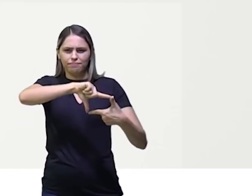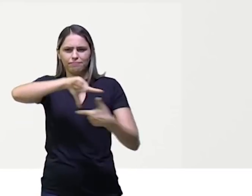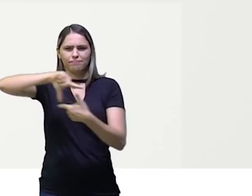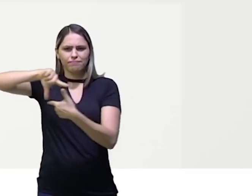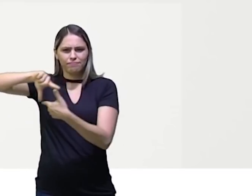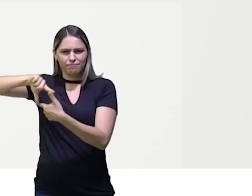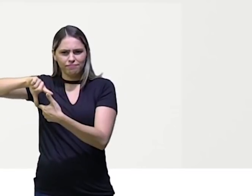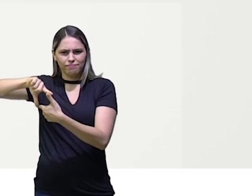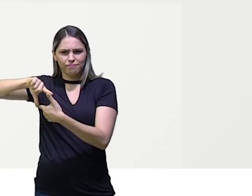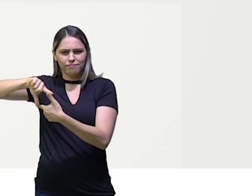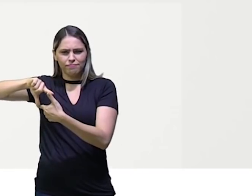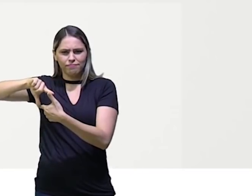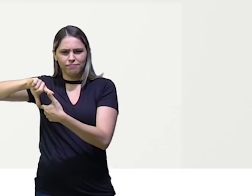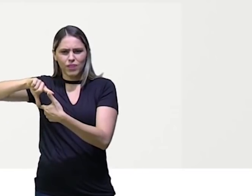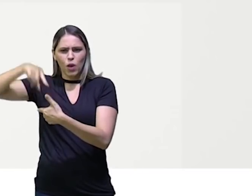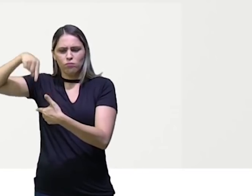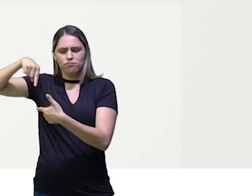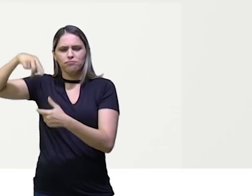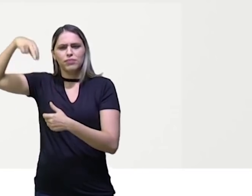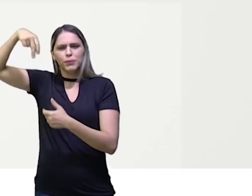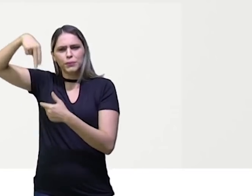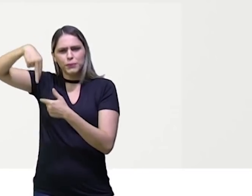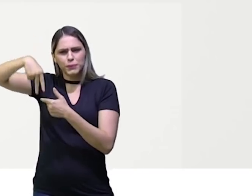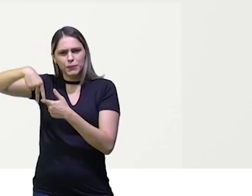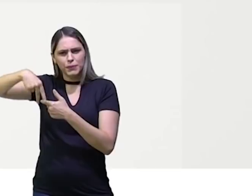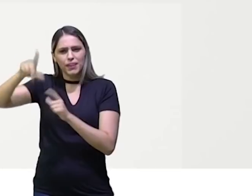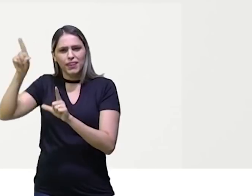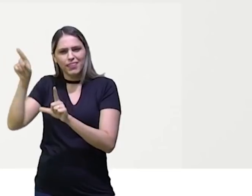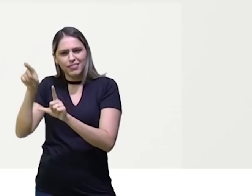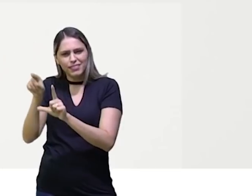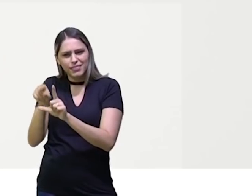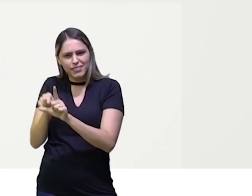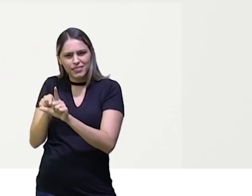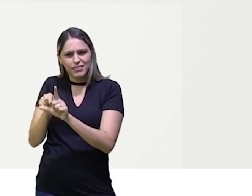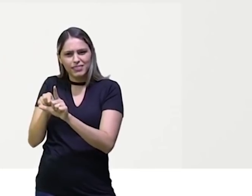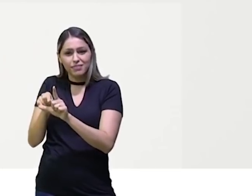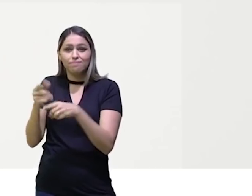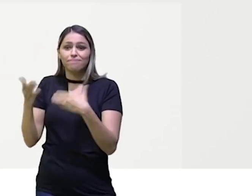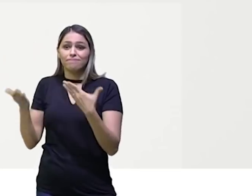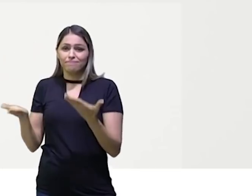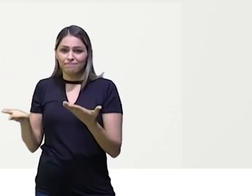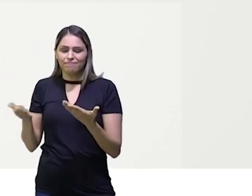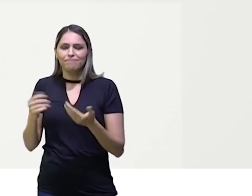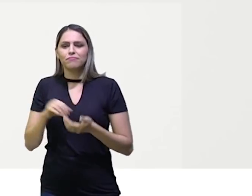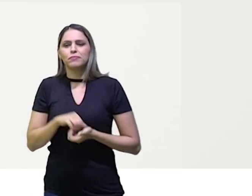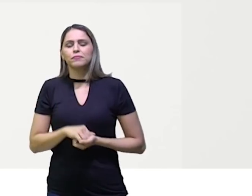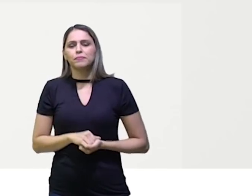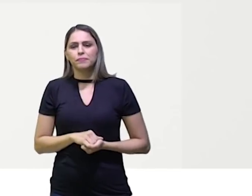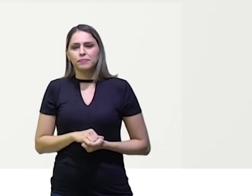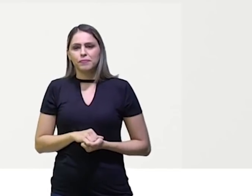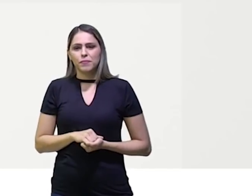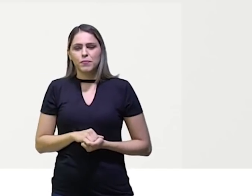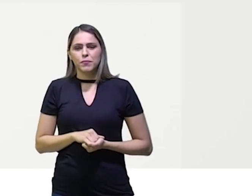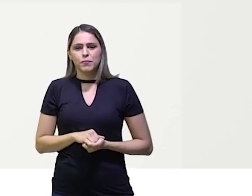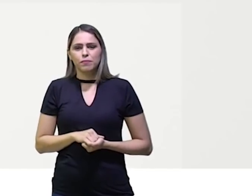escada, vai decrescendo, vai chamar de número de ordem